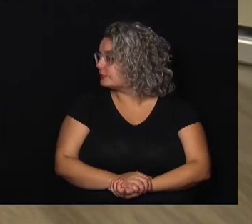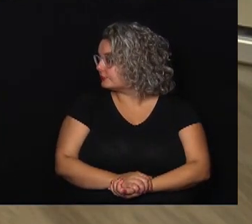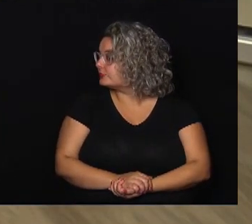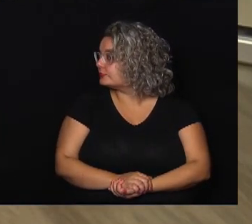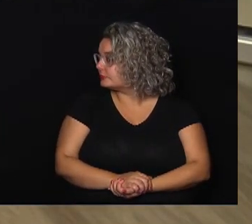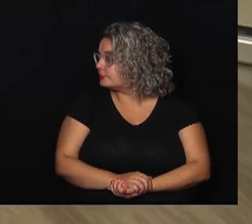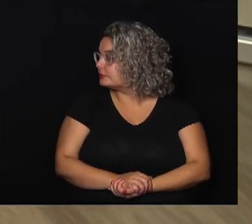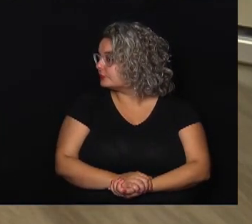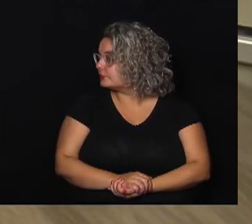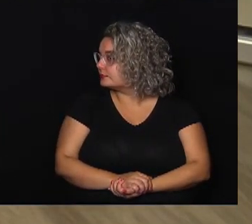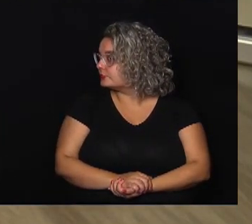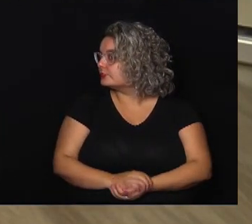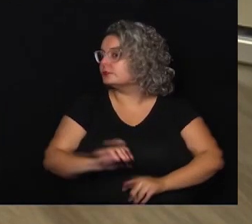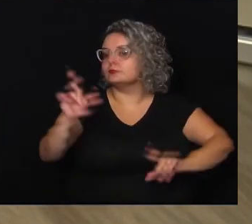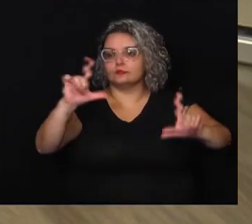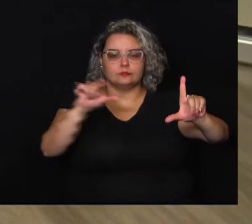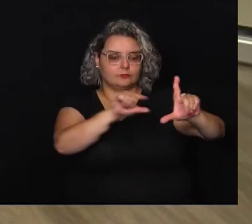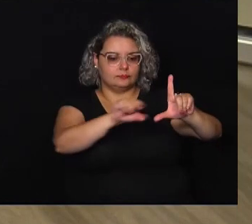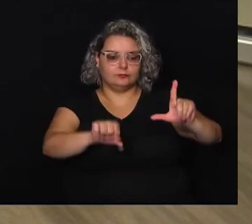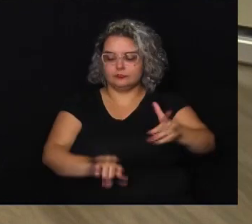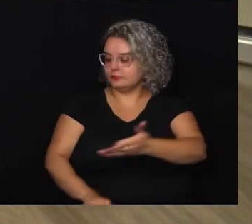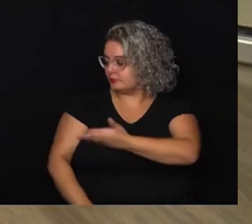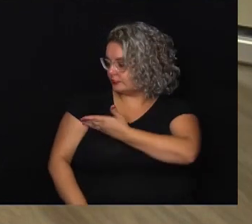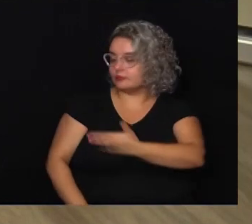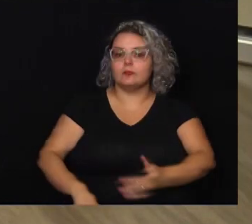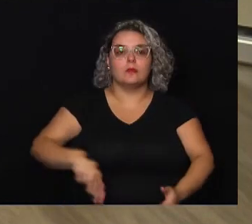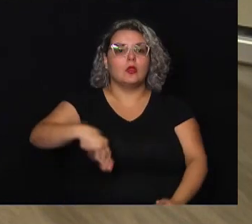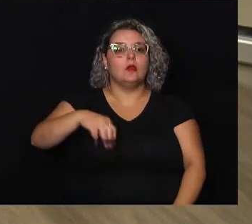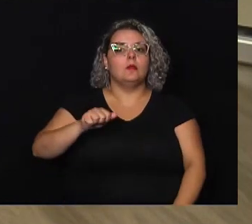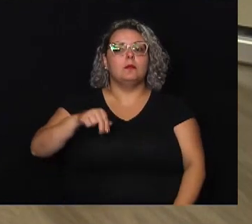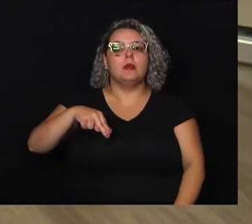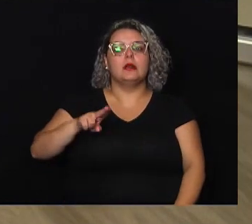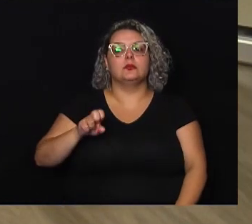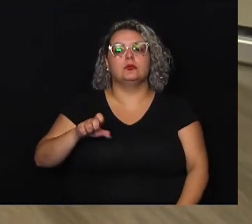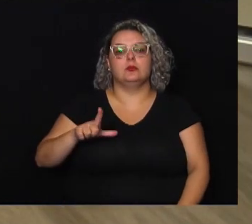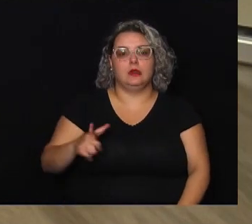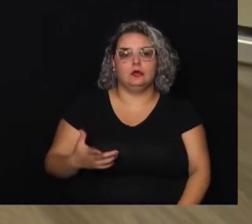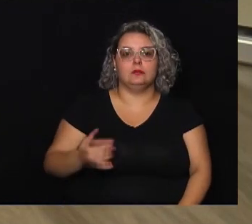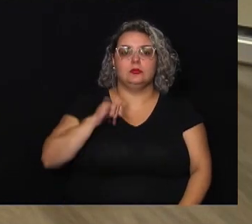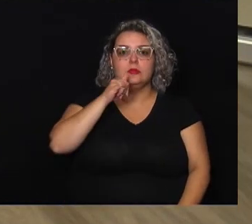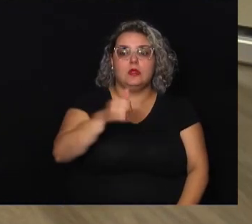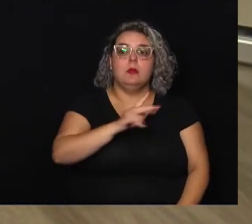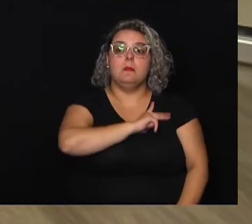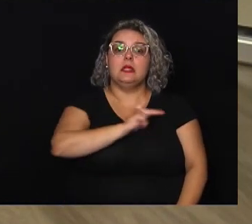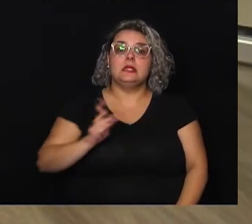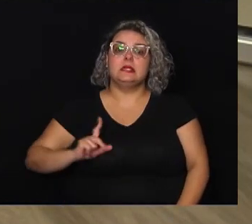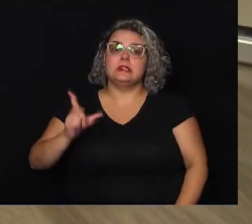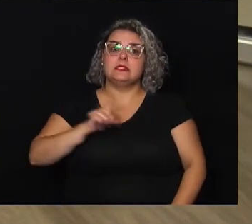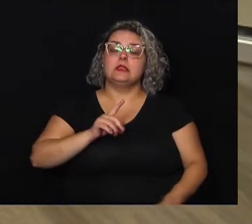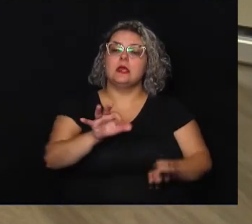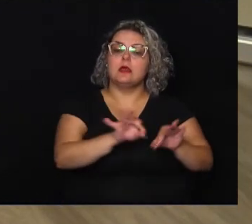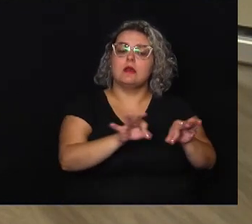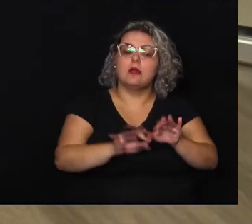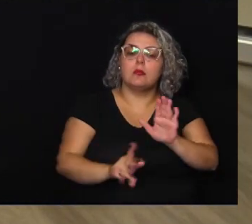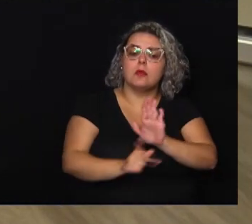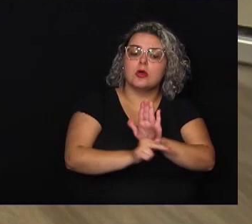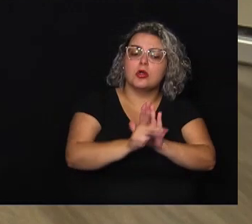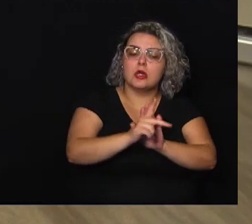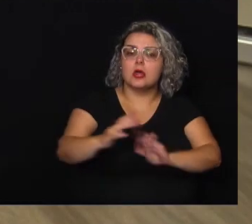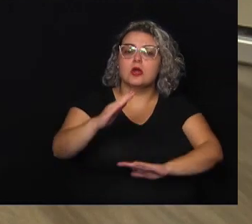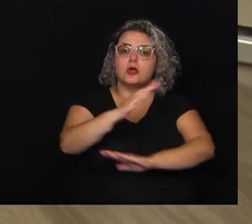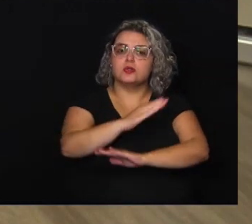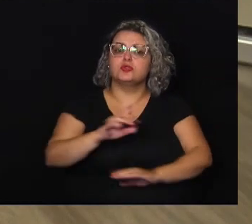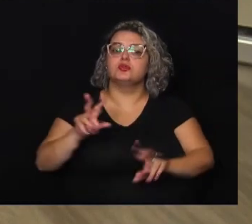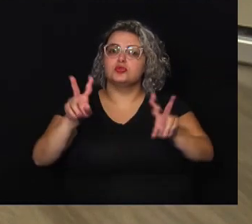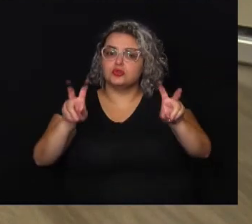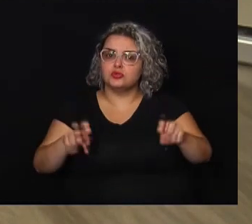número já está aqui embaixo da sua tela. O Manuel do Cambuí, ele diz: presidente, existem projetos na Câmara atualmente sobre essa